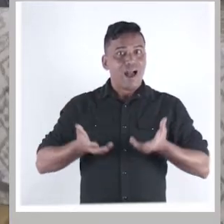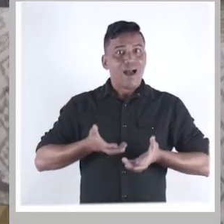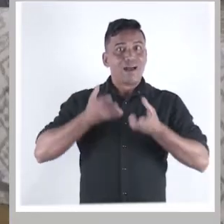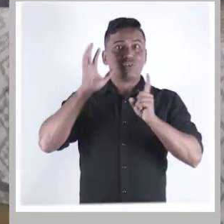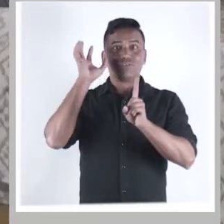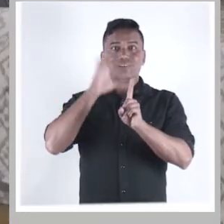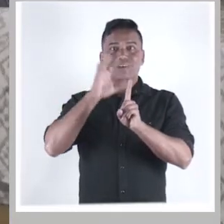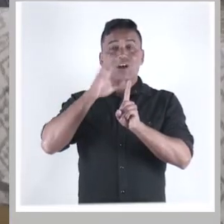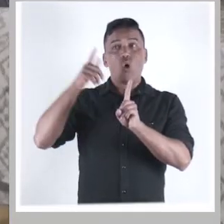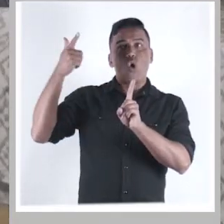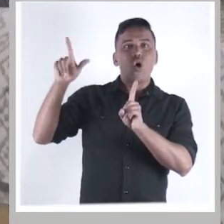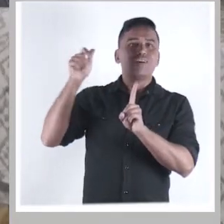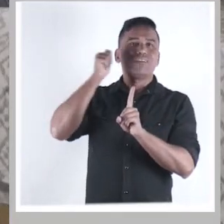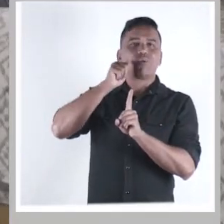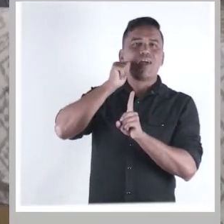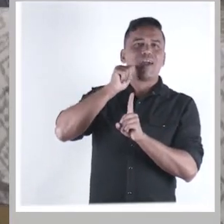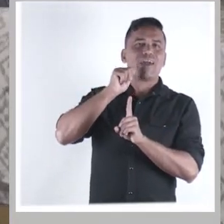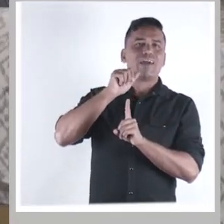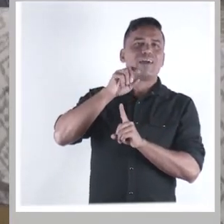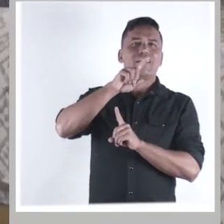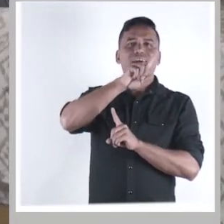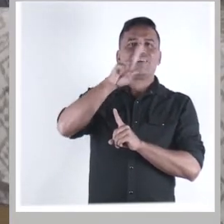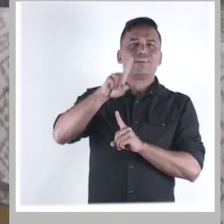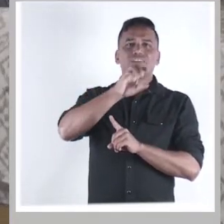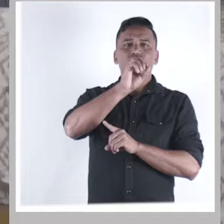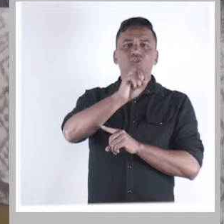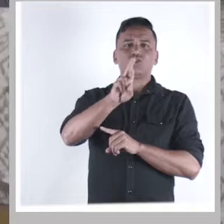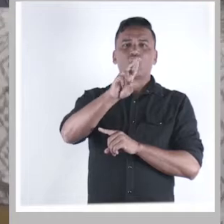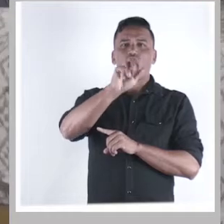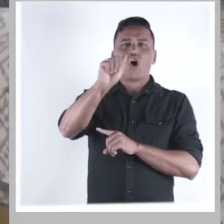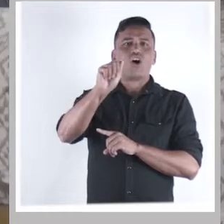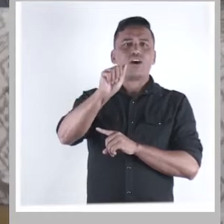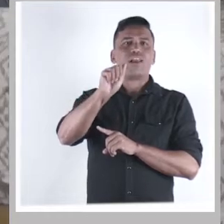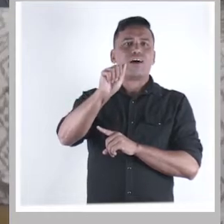inspirada, inclusive, em uma outra escritora, que foi a Zora